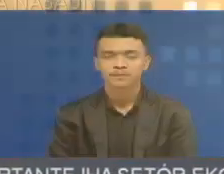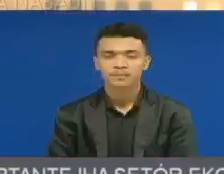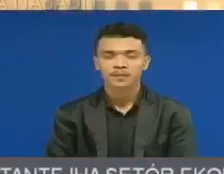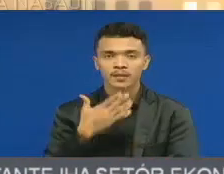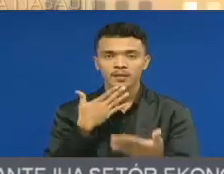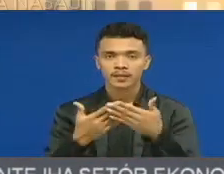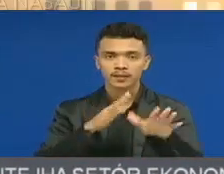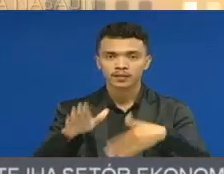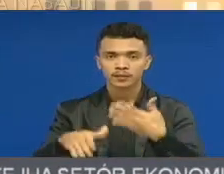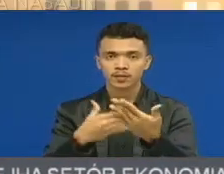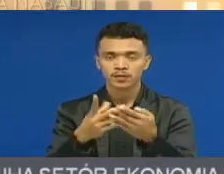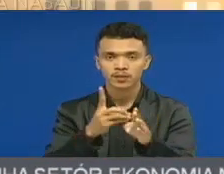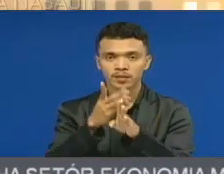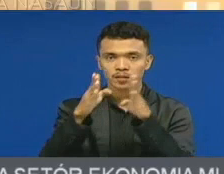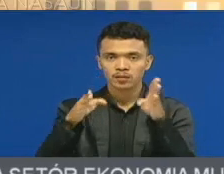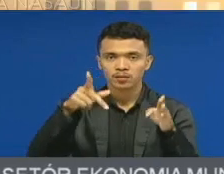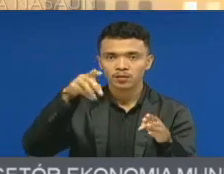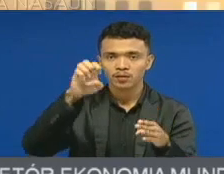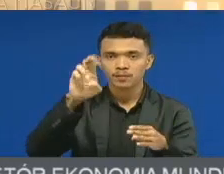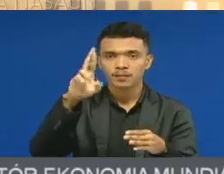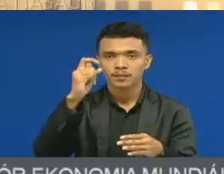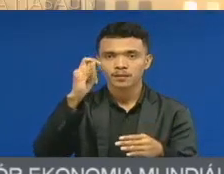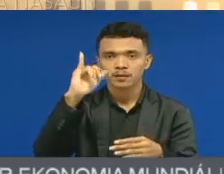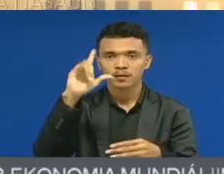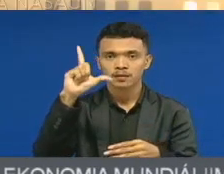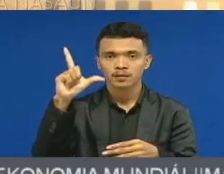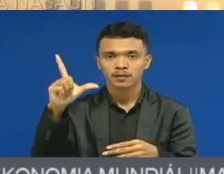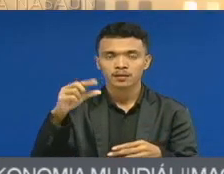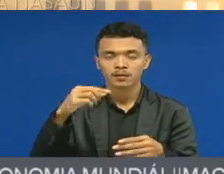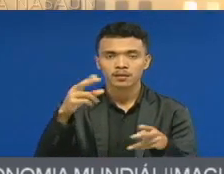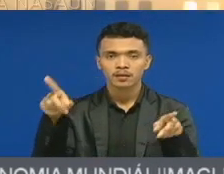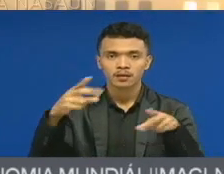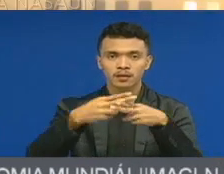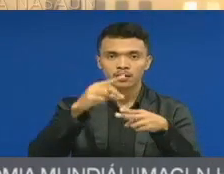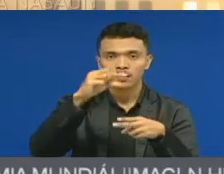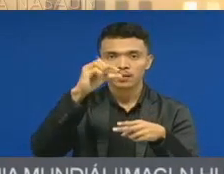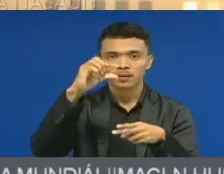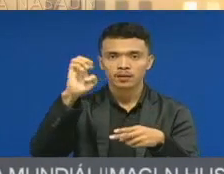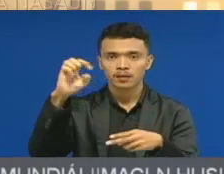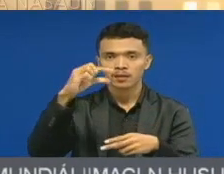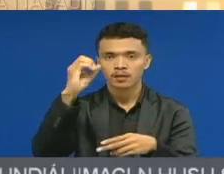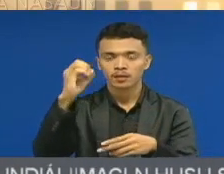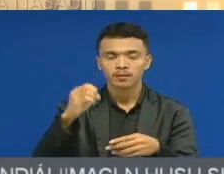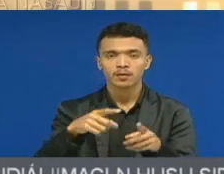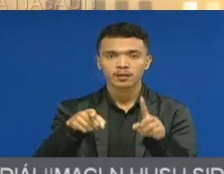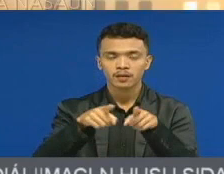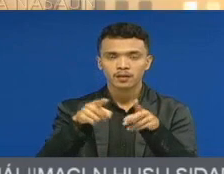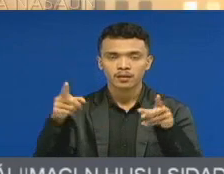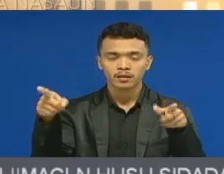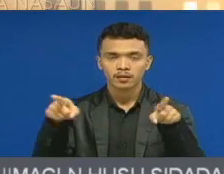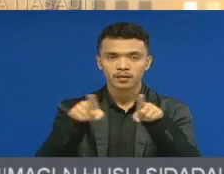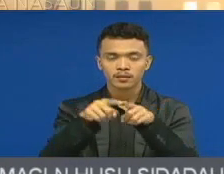Dear telespectadores, di Ritur Executivo Permacultura, Timor Leste, ego Lemos and Lemos Timor on dahuluk, nebese simu premiu